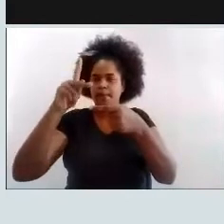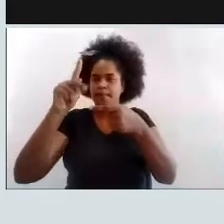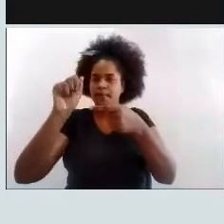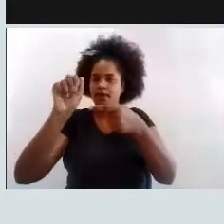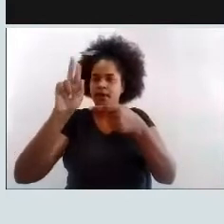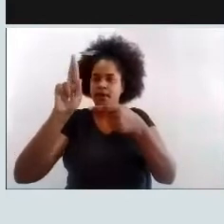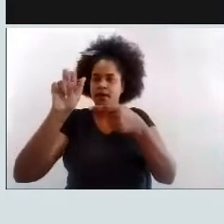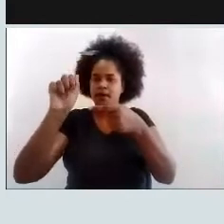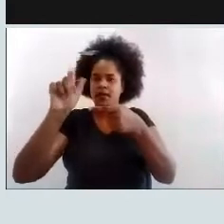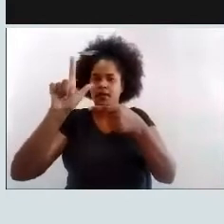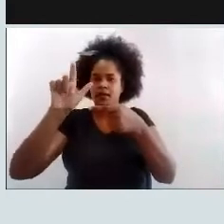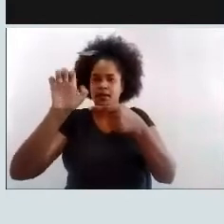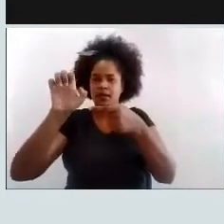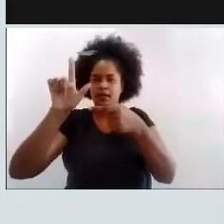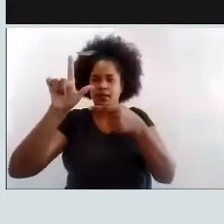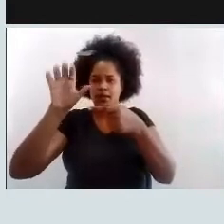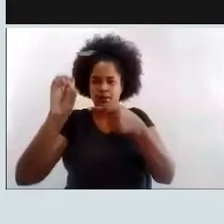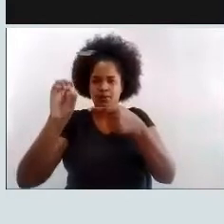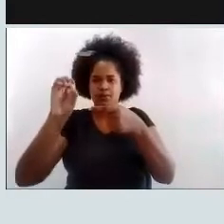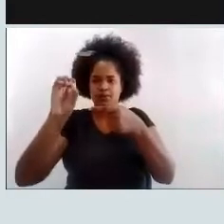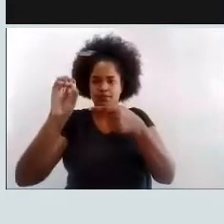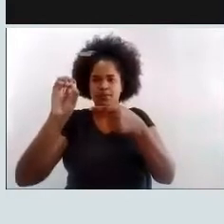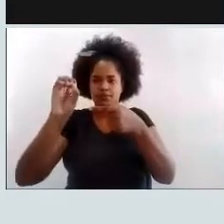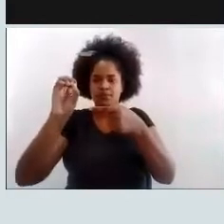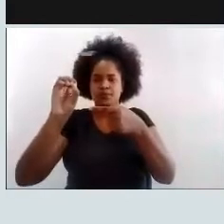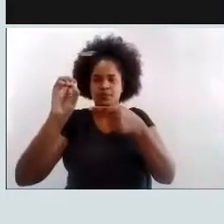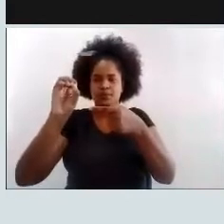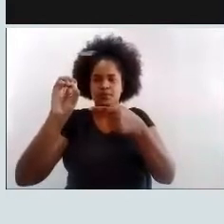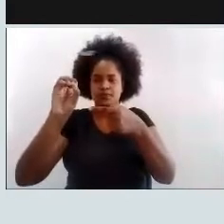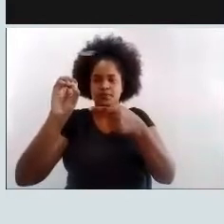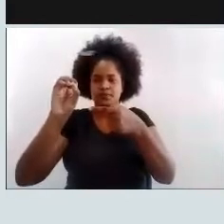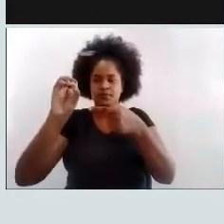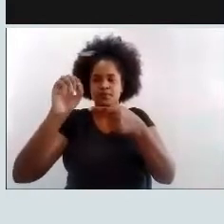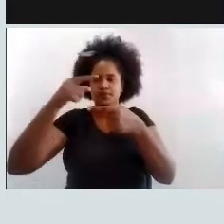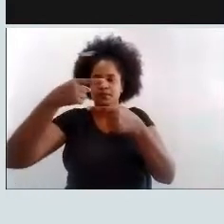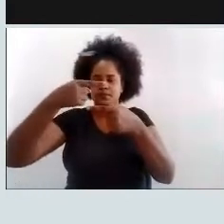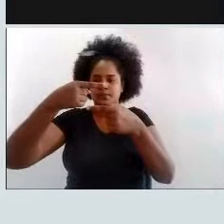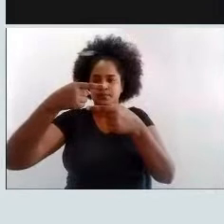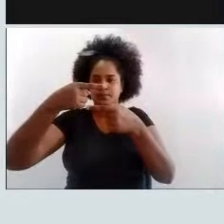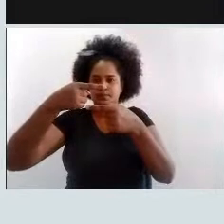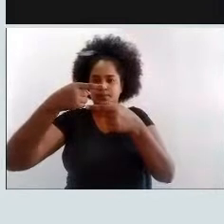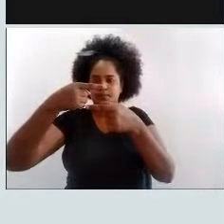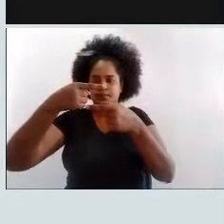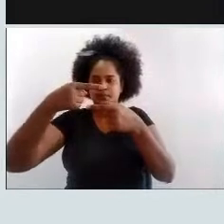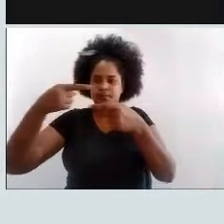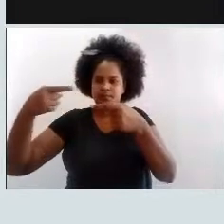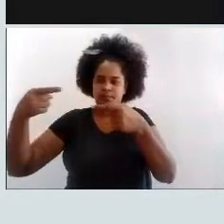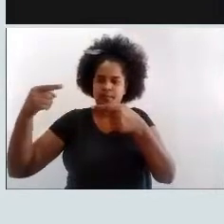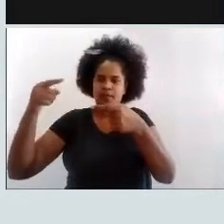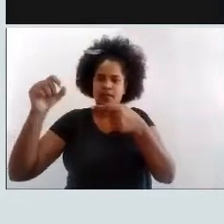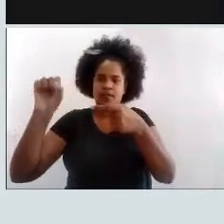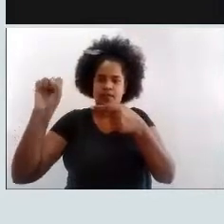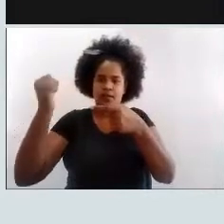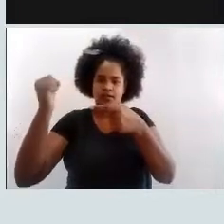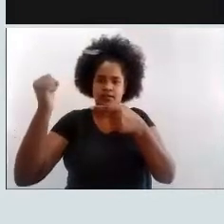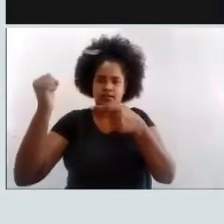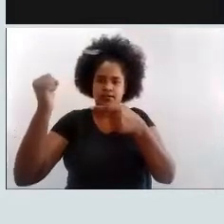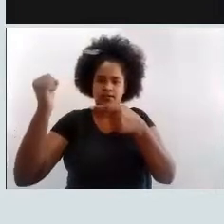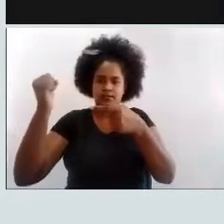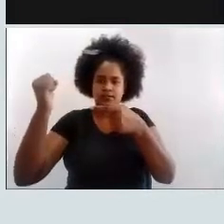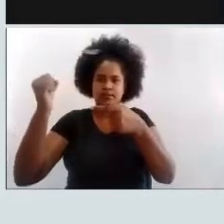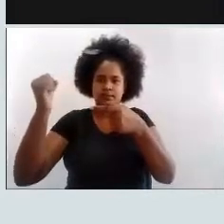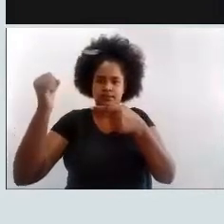ele uma reta que vamos dar o nome de reta S. Esse é o postulado das